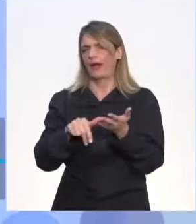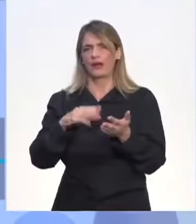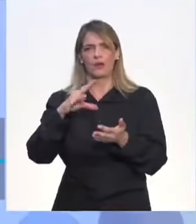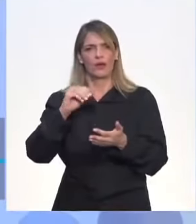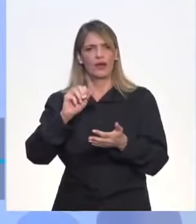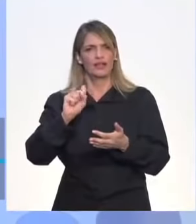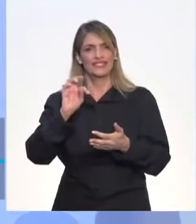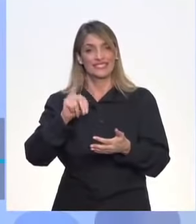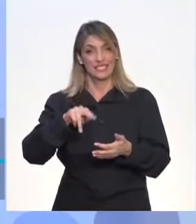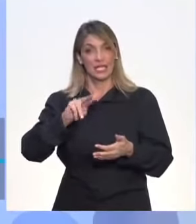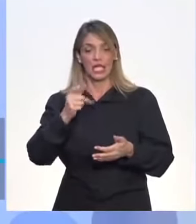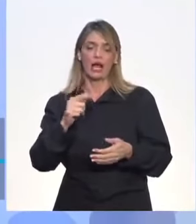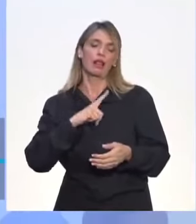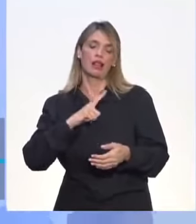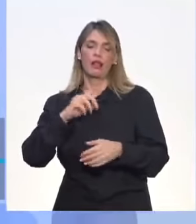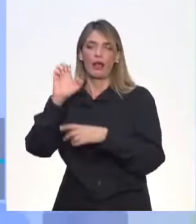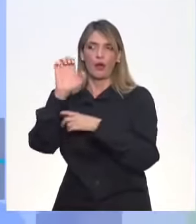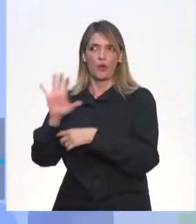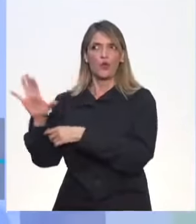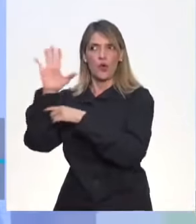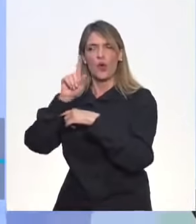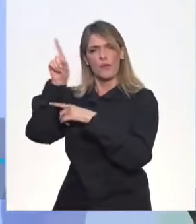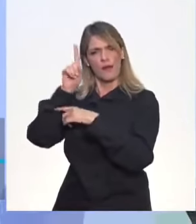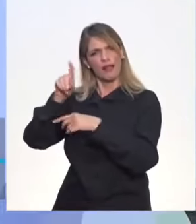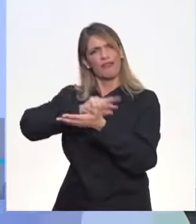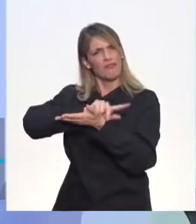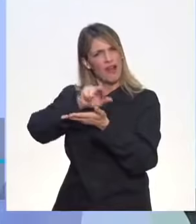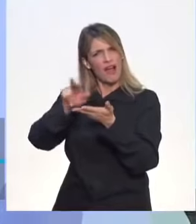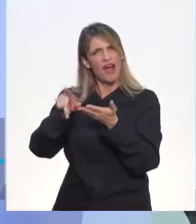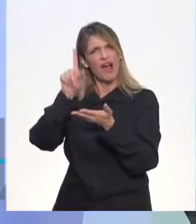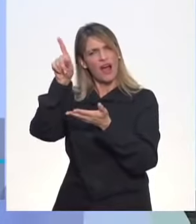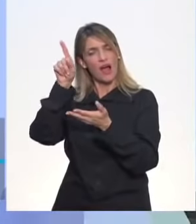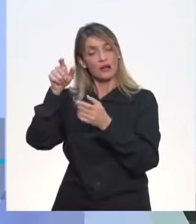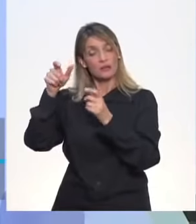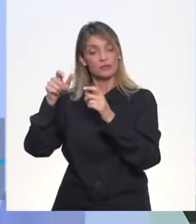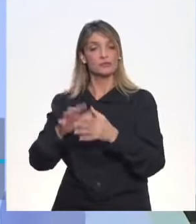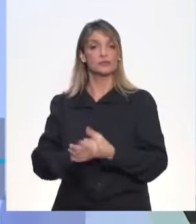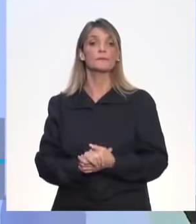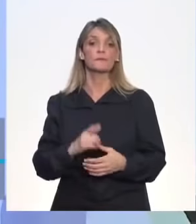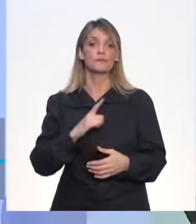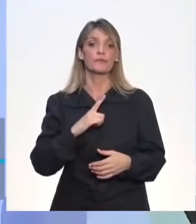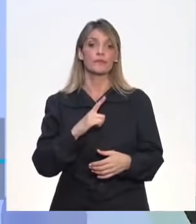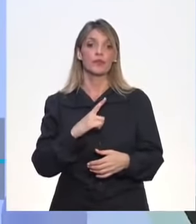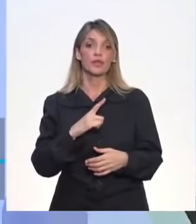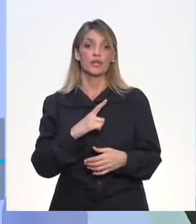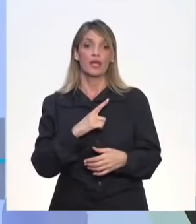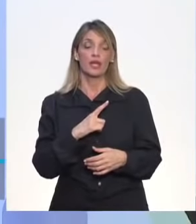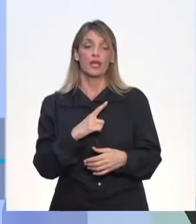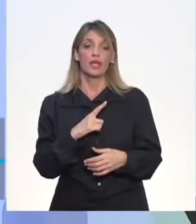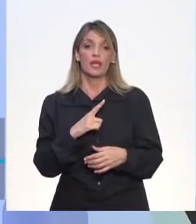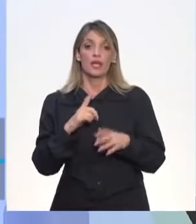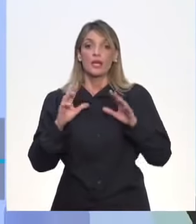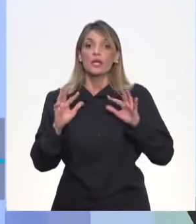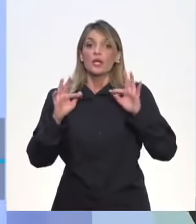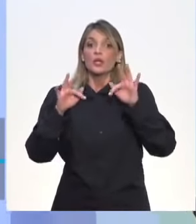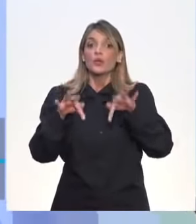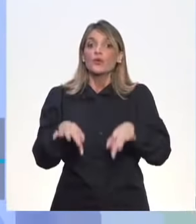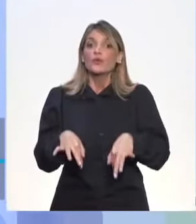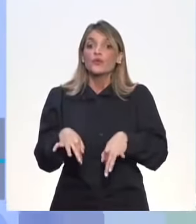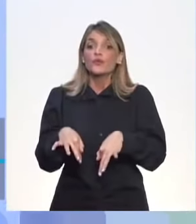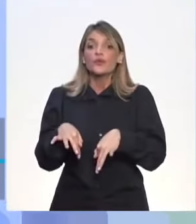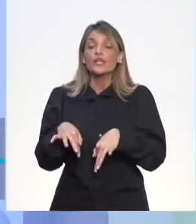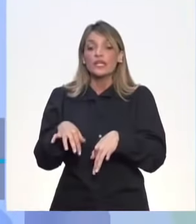castanhas e tem muito na Europa né começou lá e a gente tem até uma versão modernizada e isso daí que tava lá no finalzinho nos